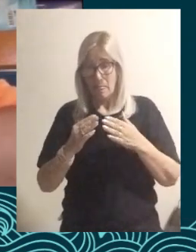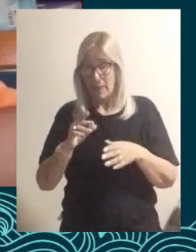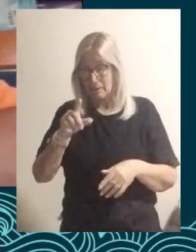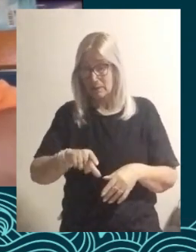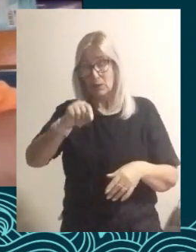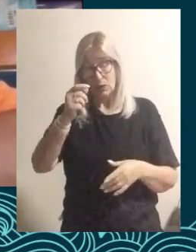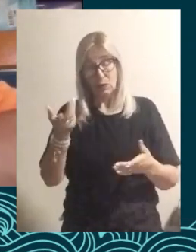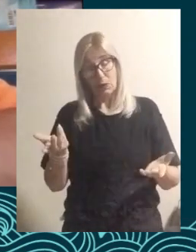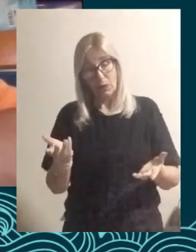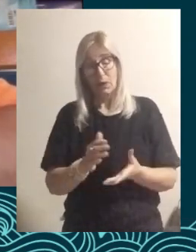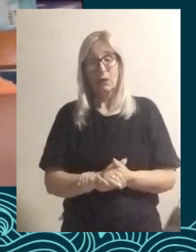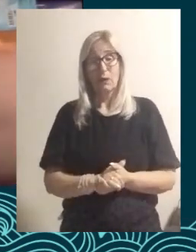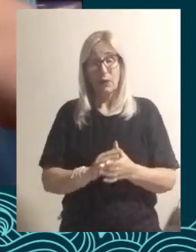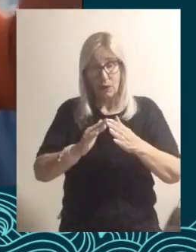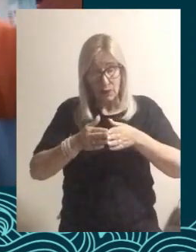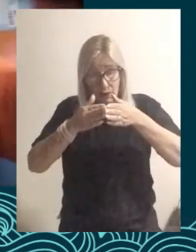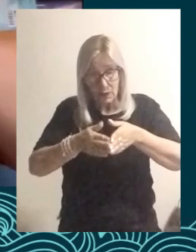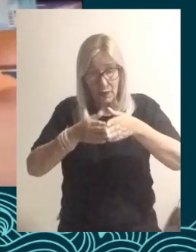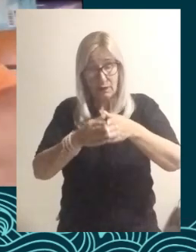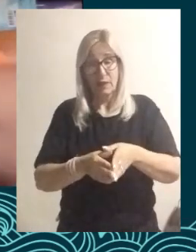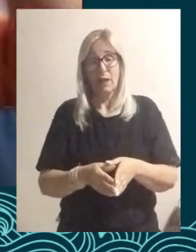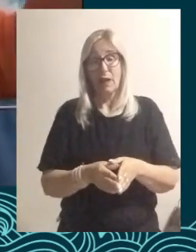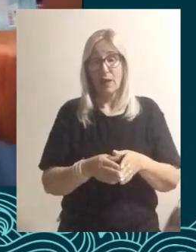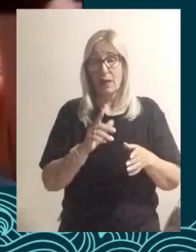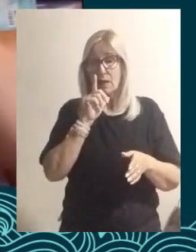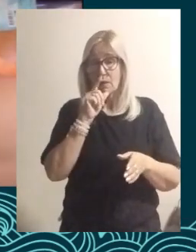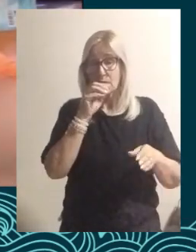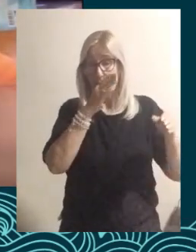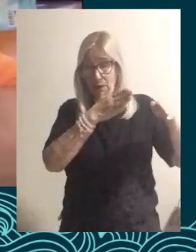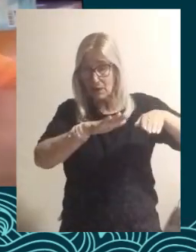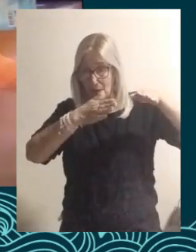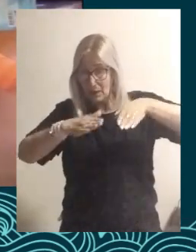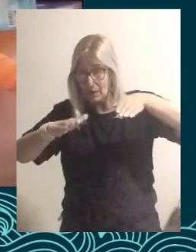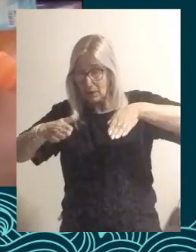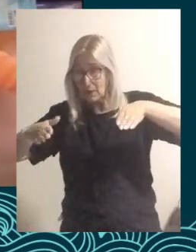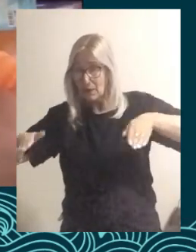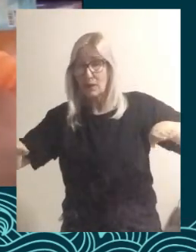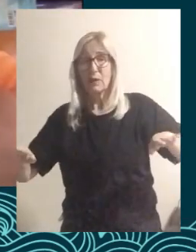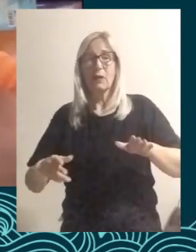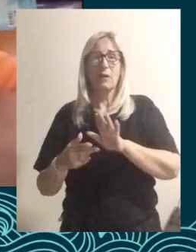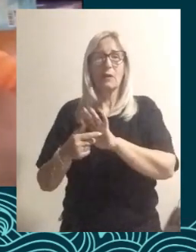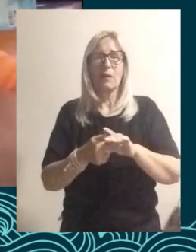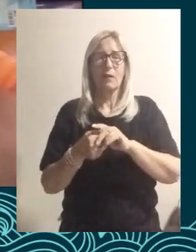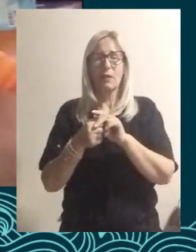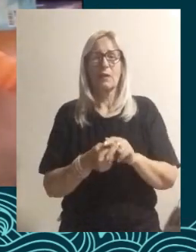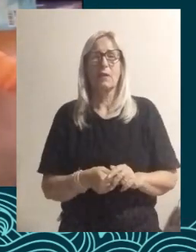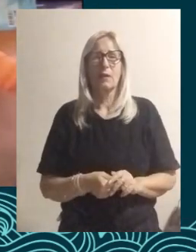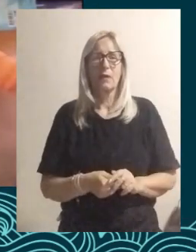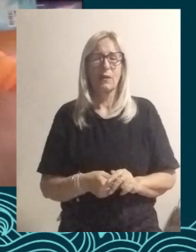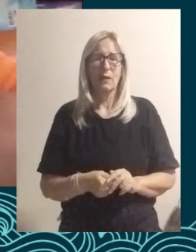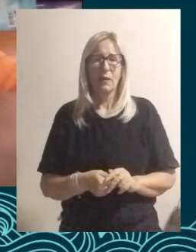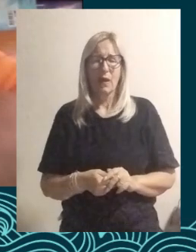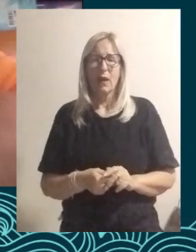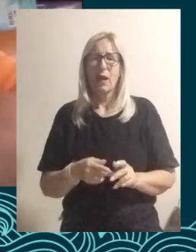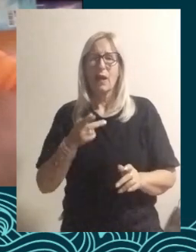mundo tem o privilégio de escolher navegar pelos oceanos, mas pelo menos nos diários a